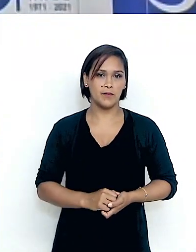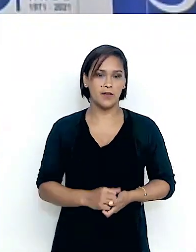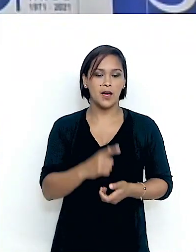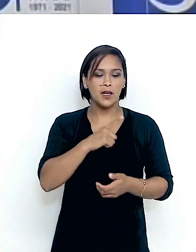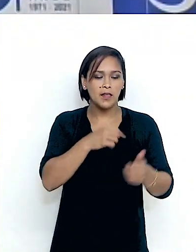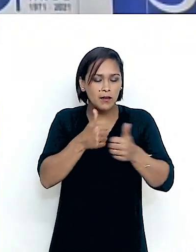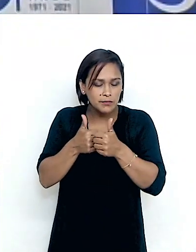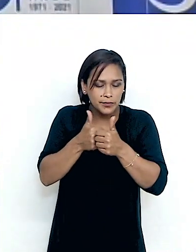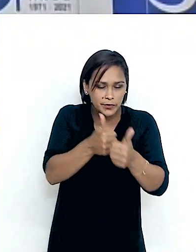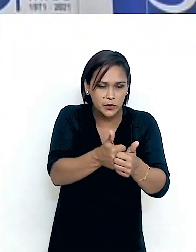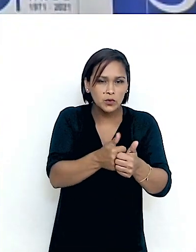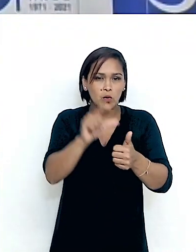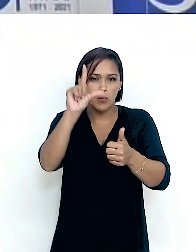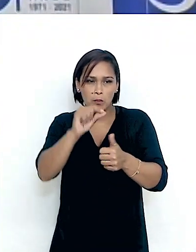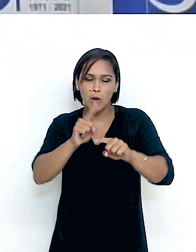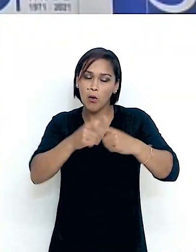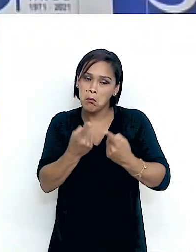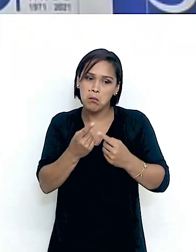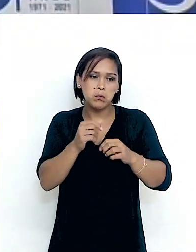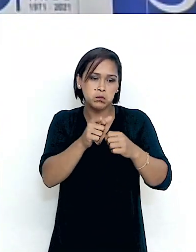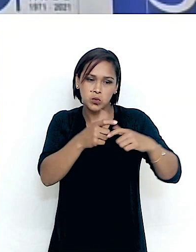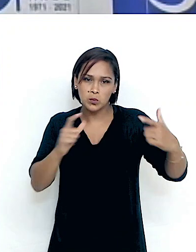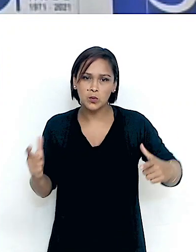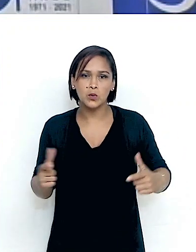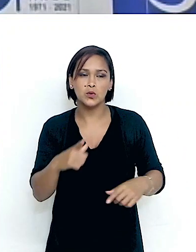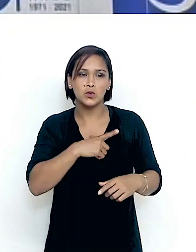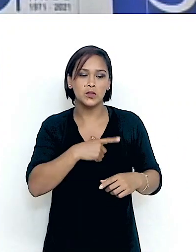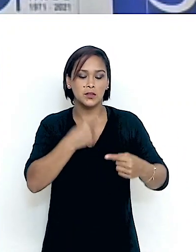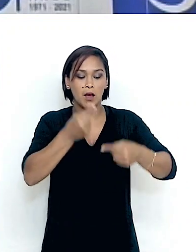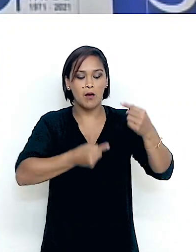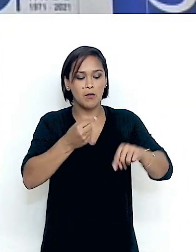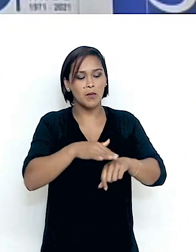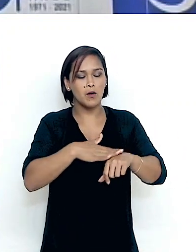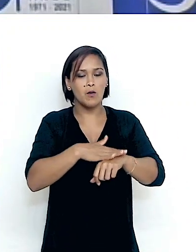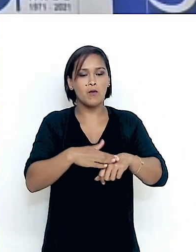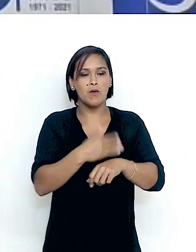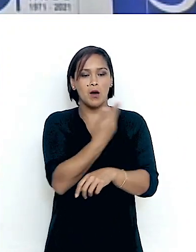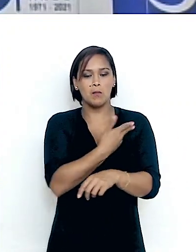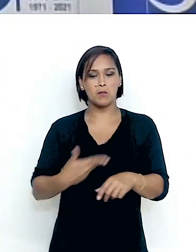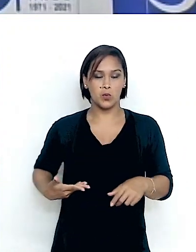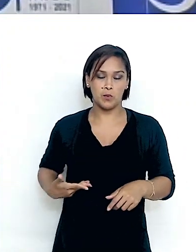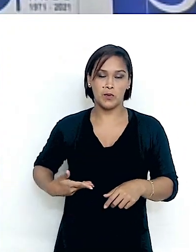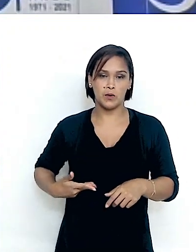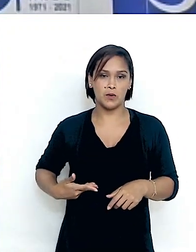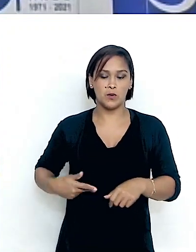conduzido por poucos ou por muitos, existe um debate público internacional,